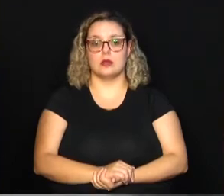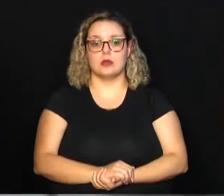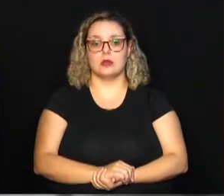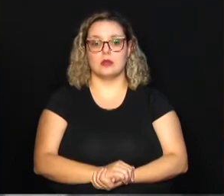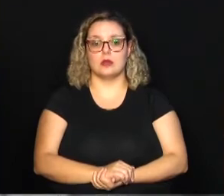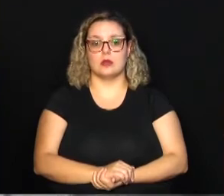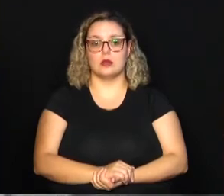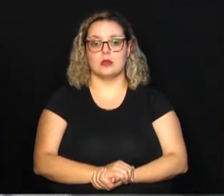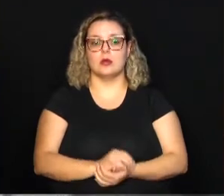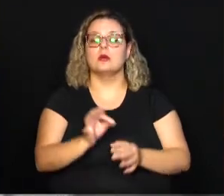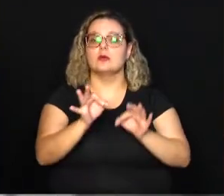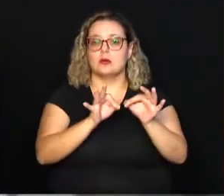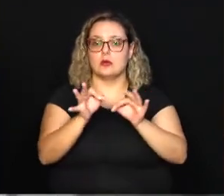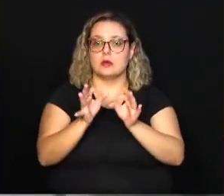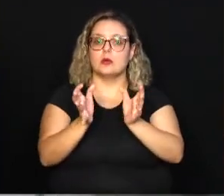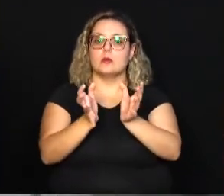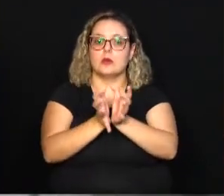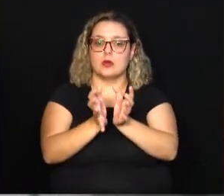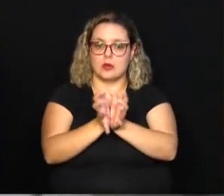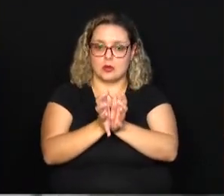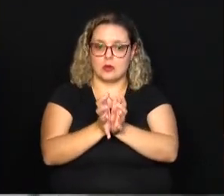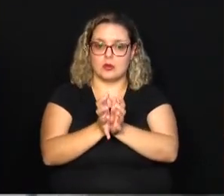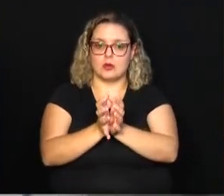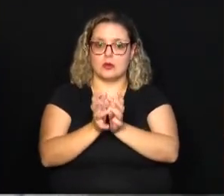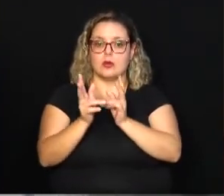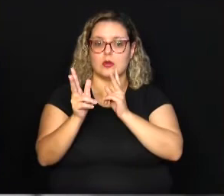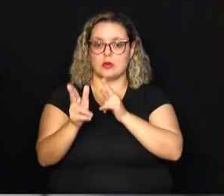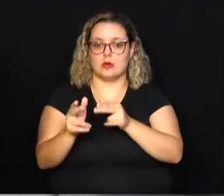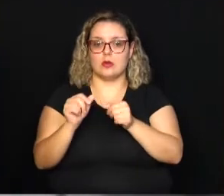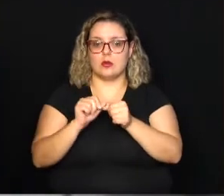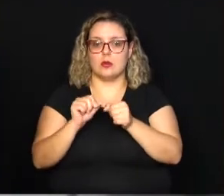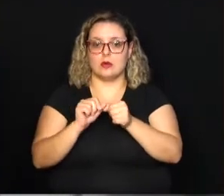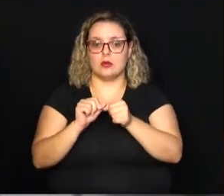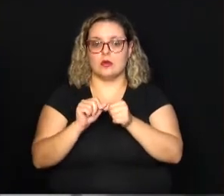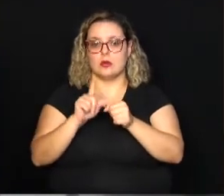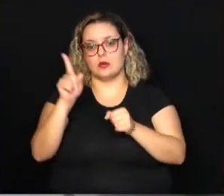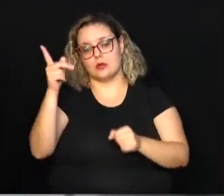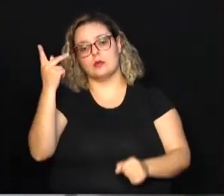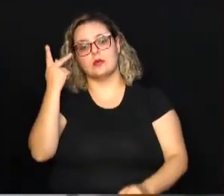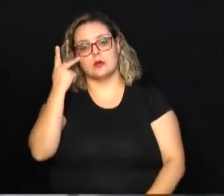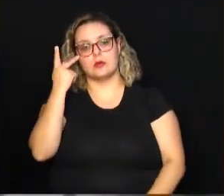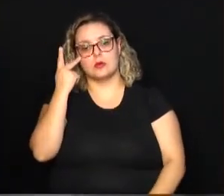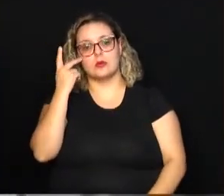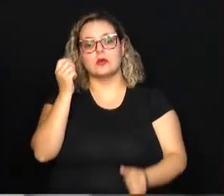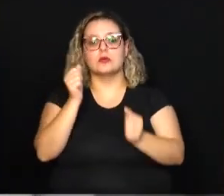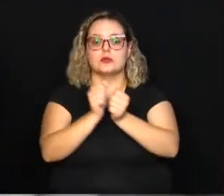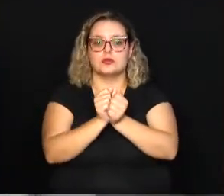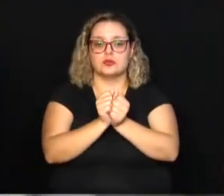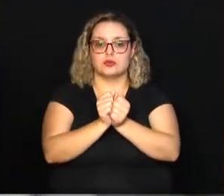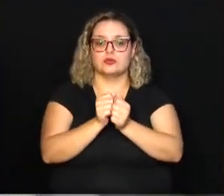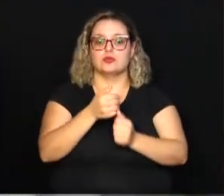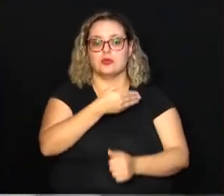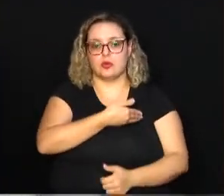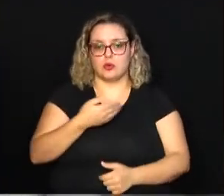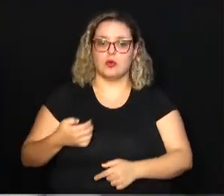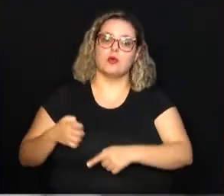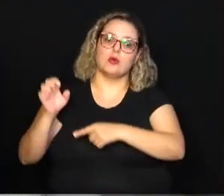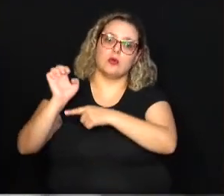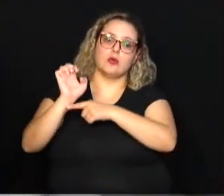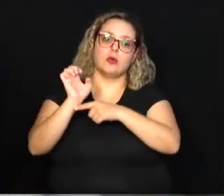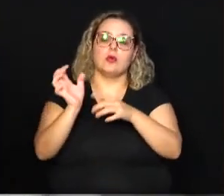se organize uma comissão, como foi feito para ir em São Paulo, junto ao governo do Estado, que se faça a comissão